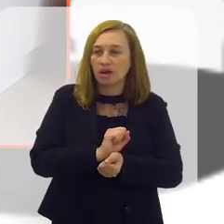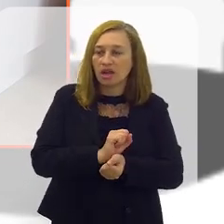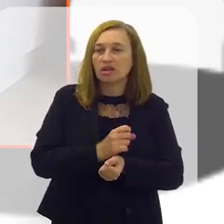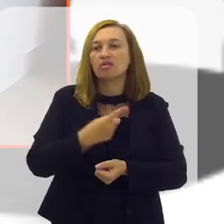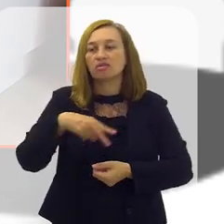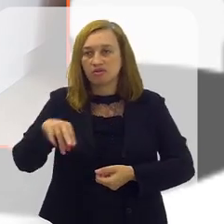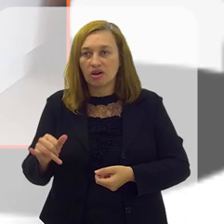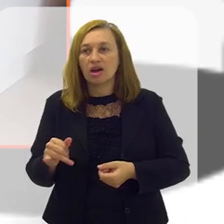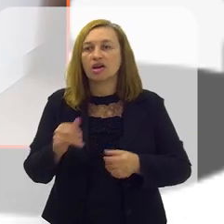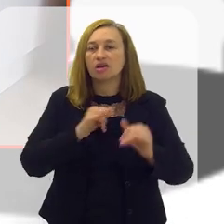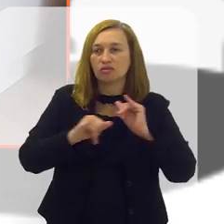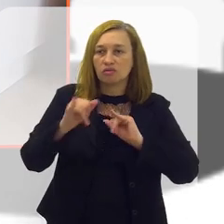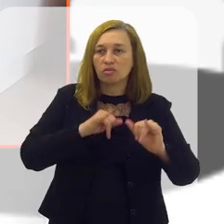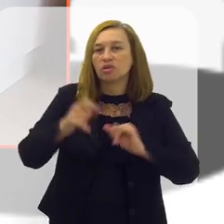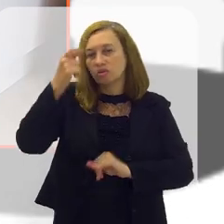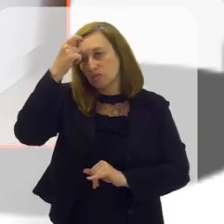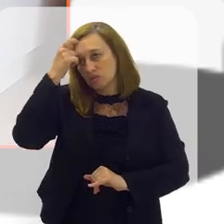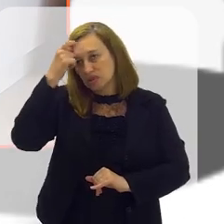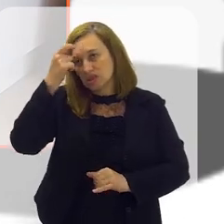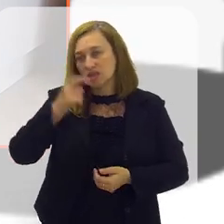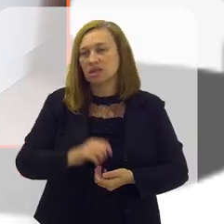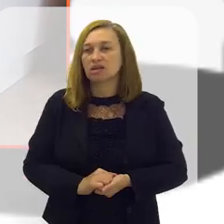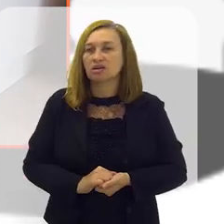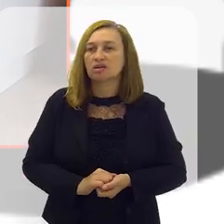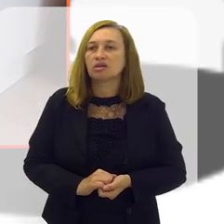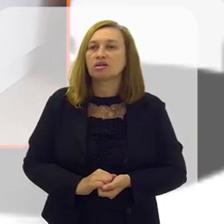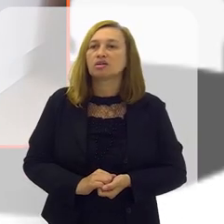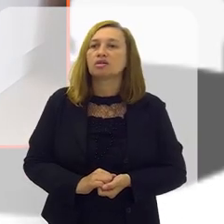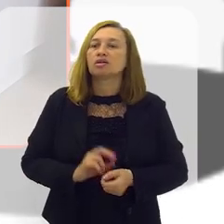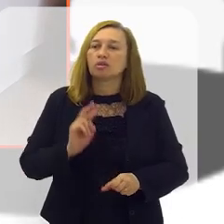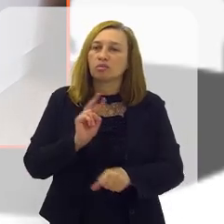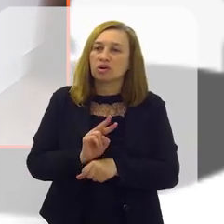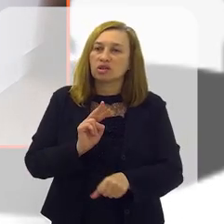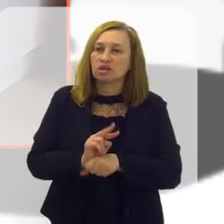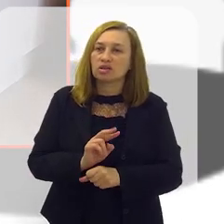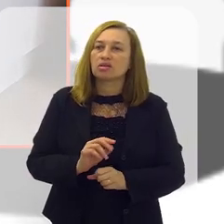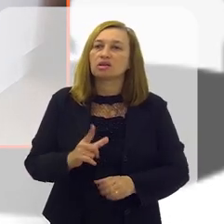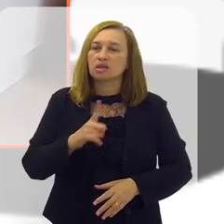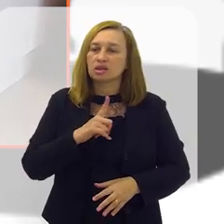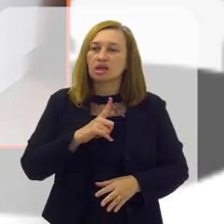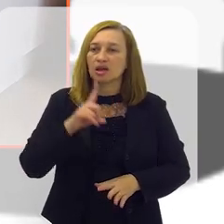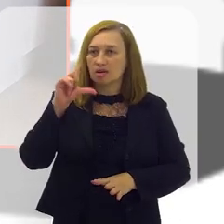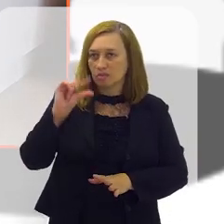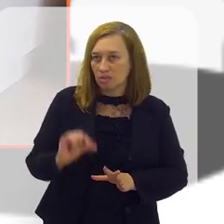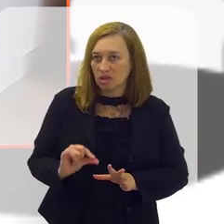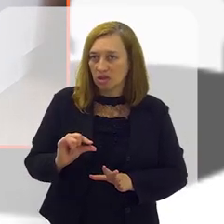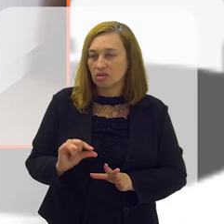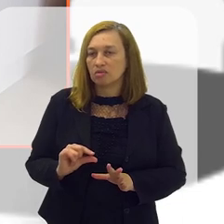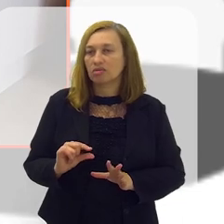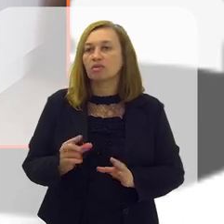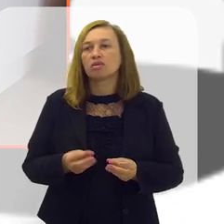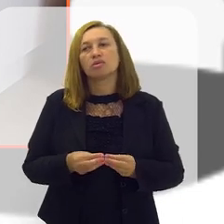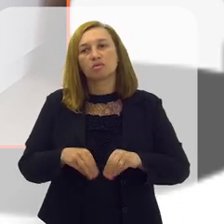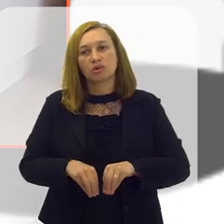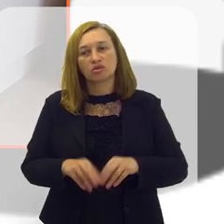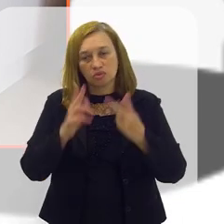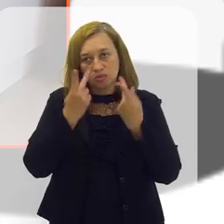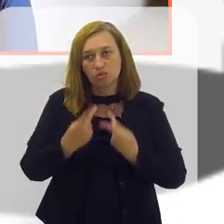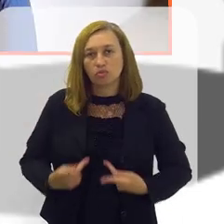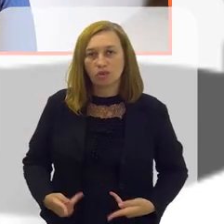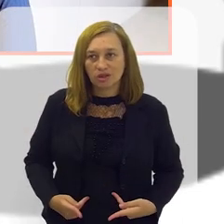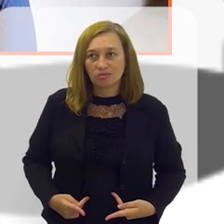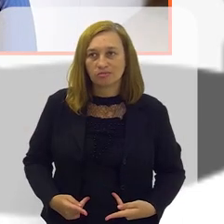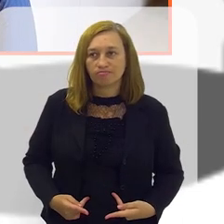pode trazer informação, conscientização, e a prevenção para que a gente tenha menos